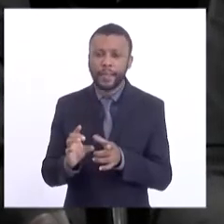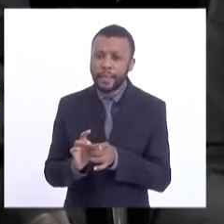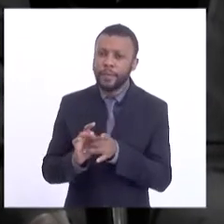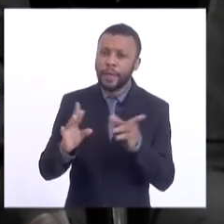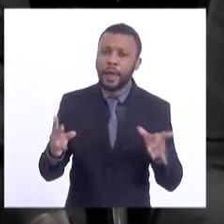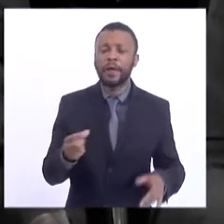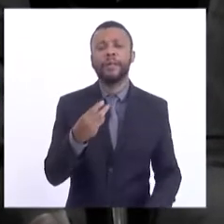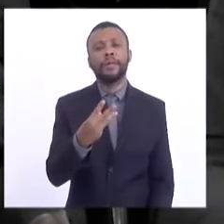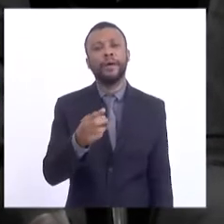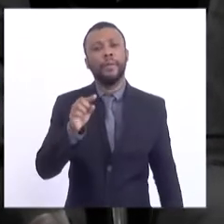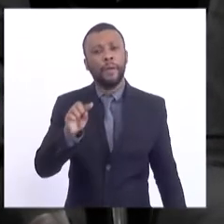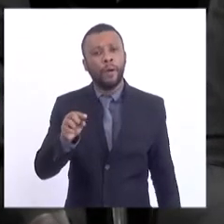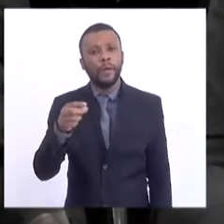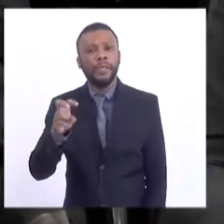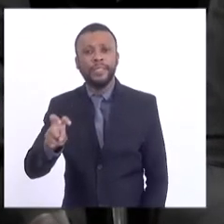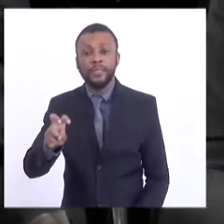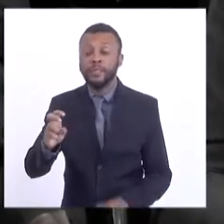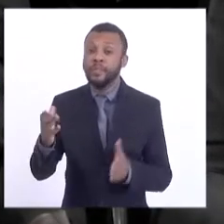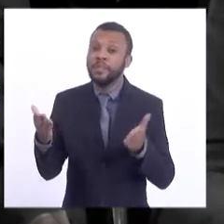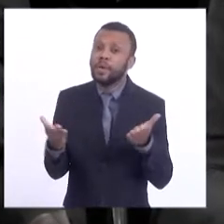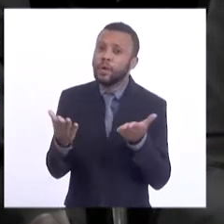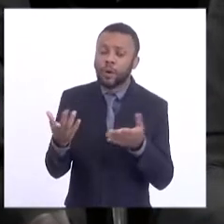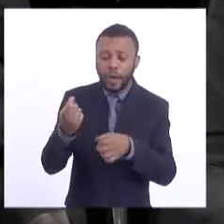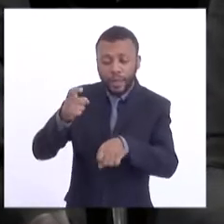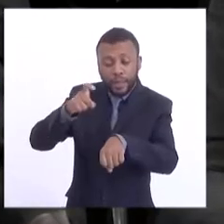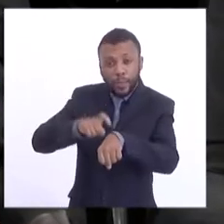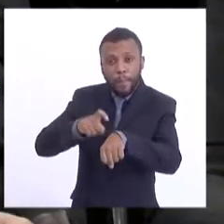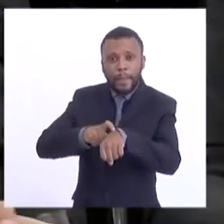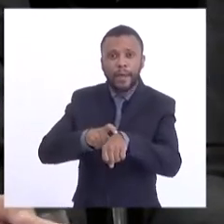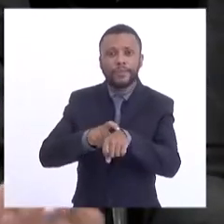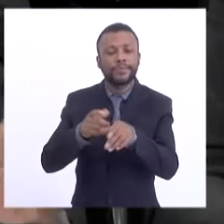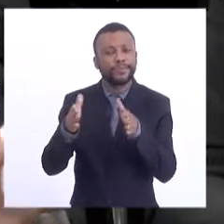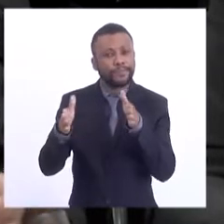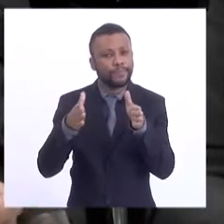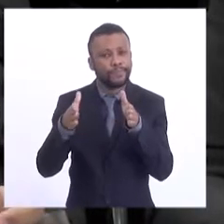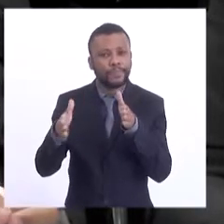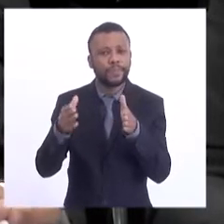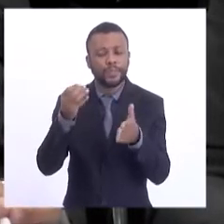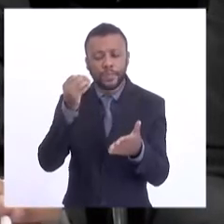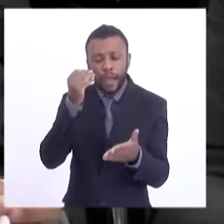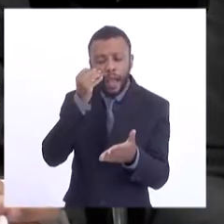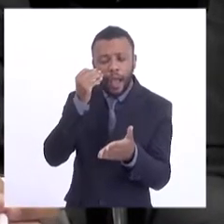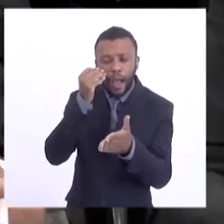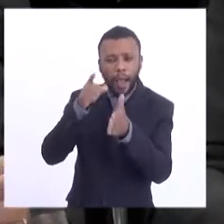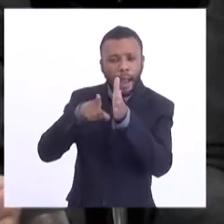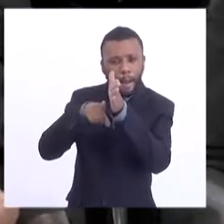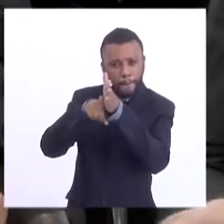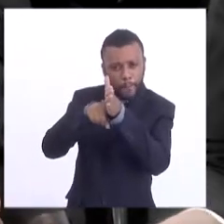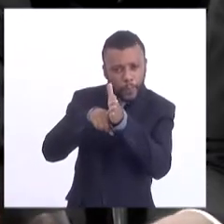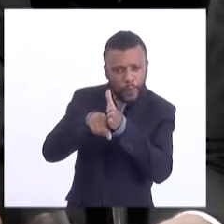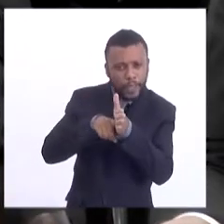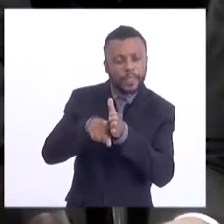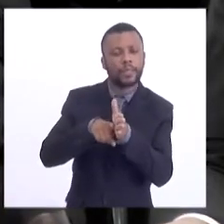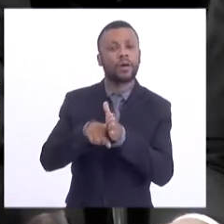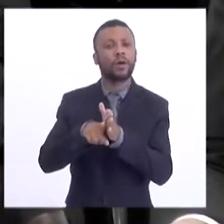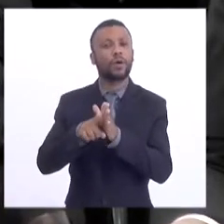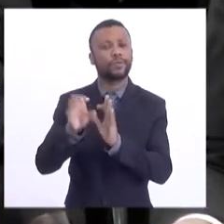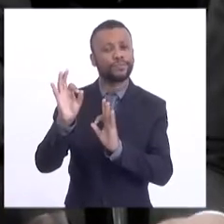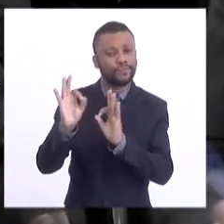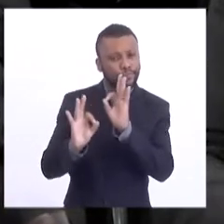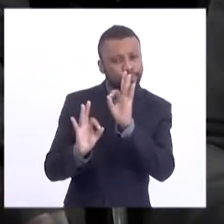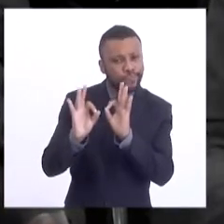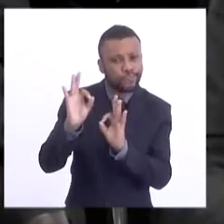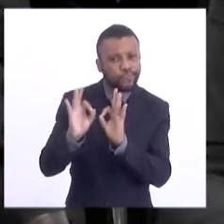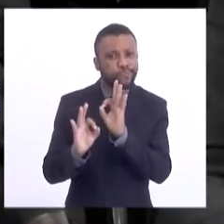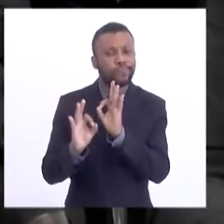3.5 Estamos numa fase de apuração de superávit na ordem de